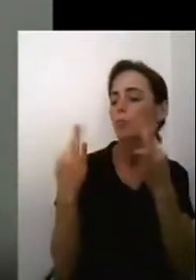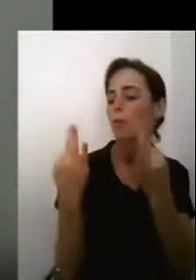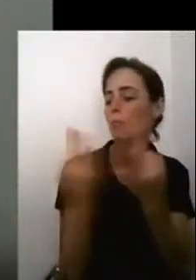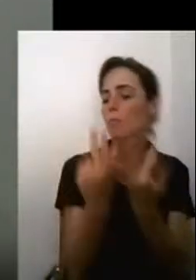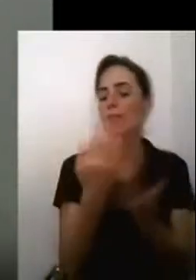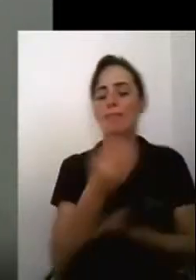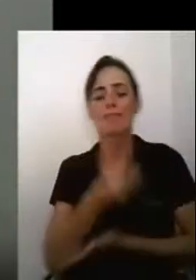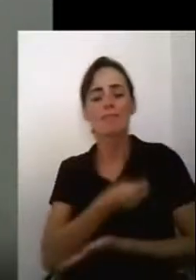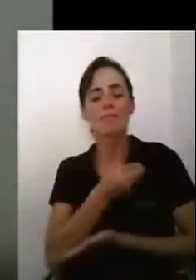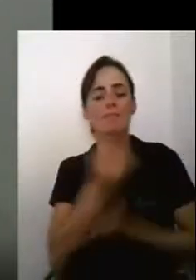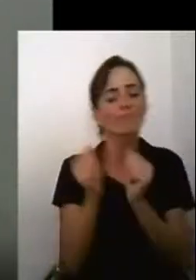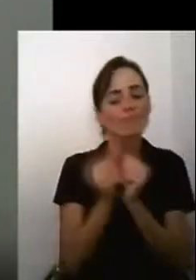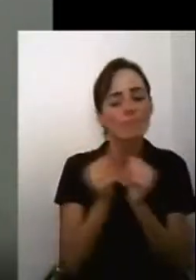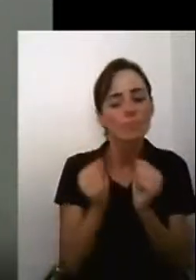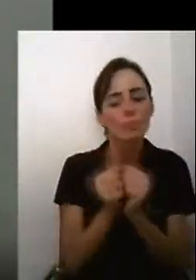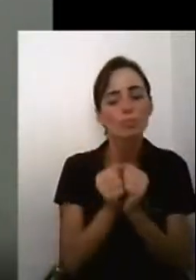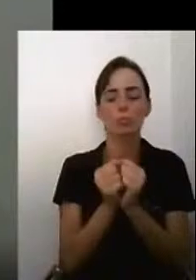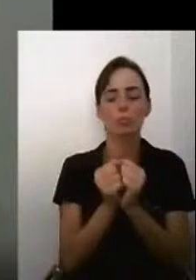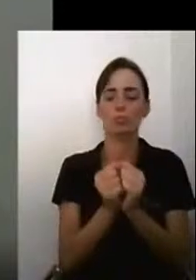seus familiares.